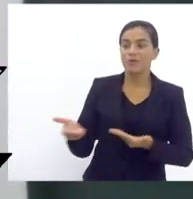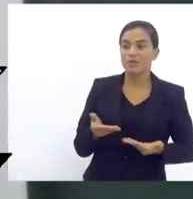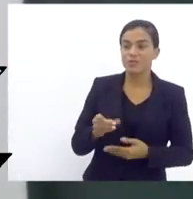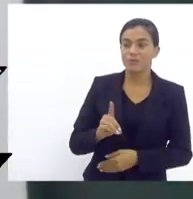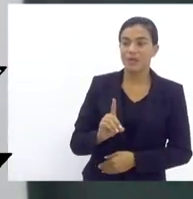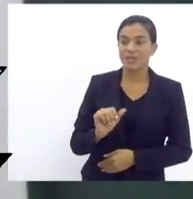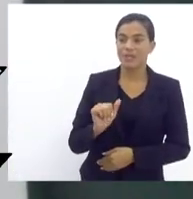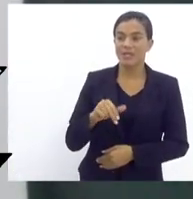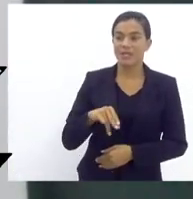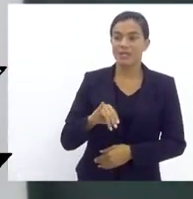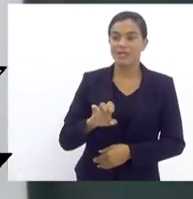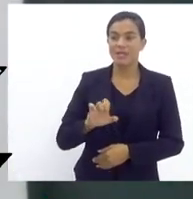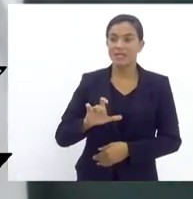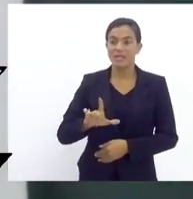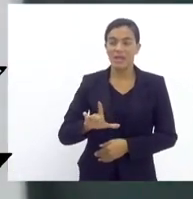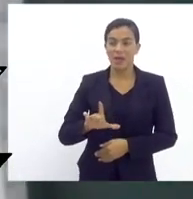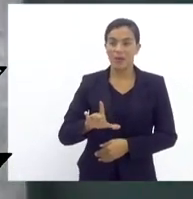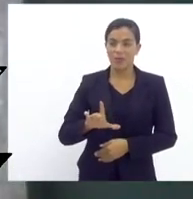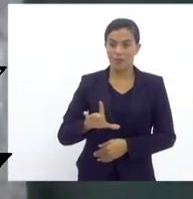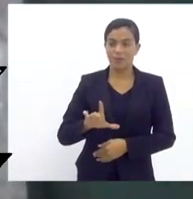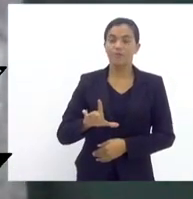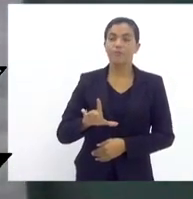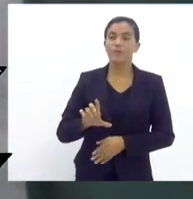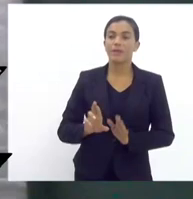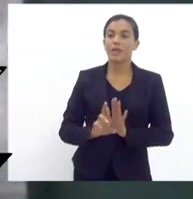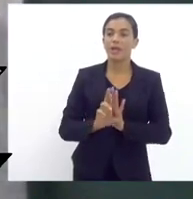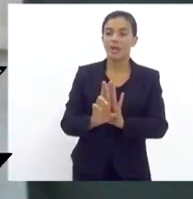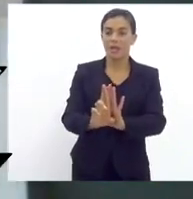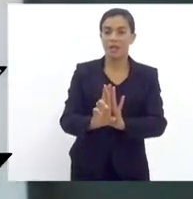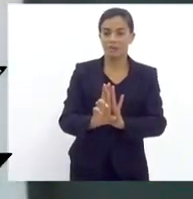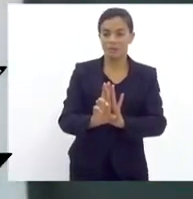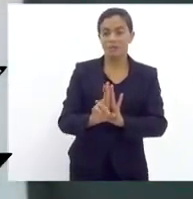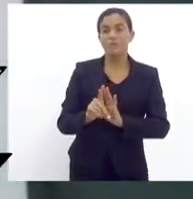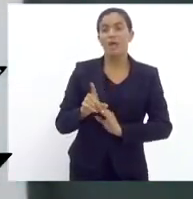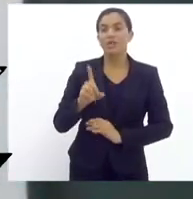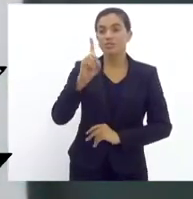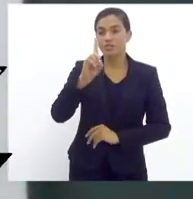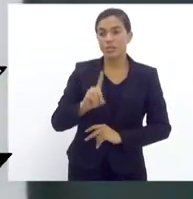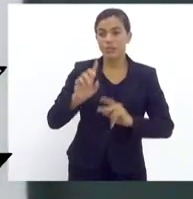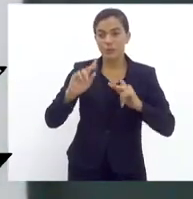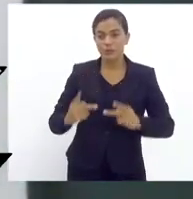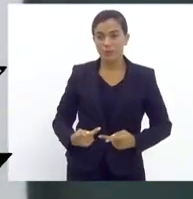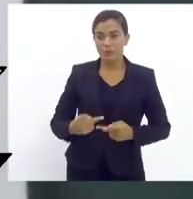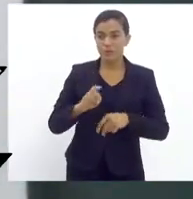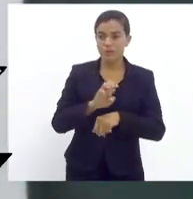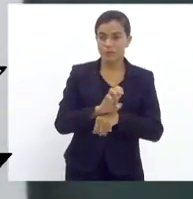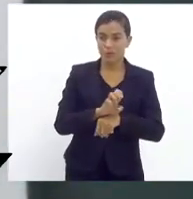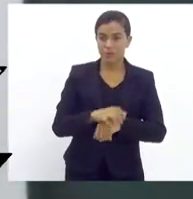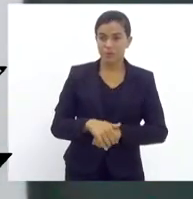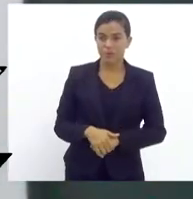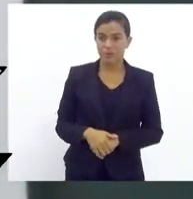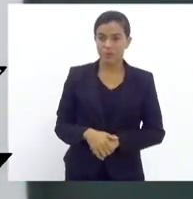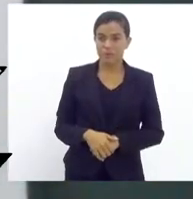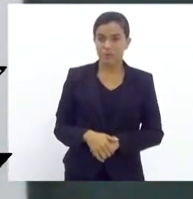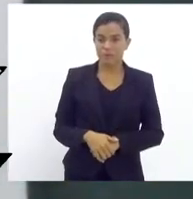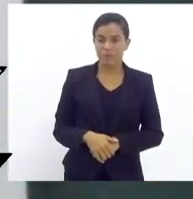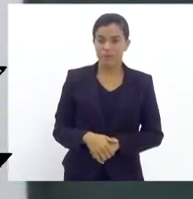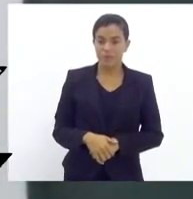do Congo que representa sei Parme a partir da secretaria de direitos humanos aqui do Estado